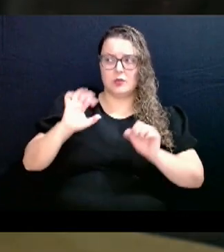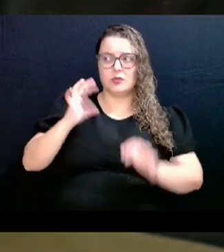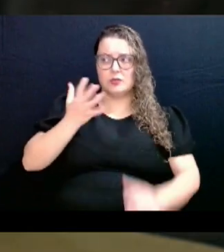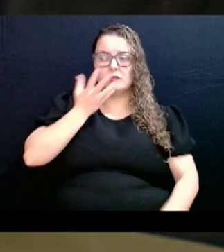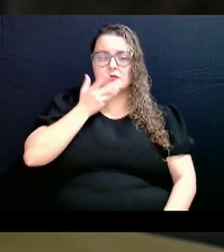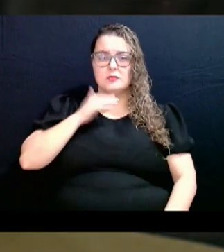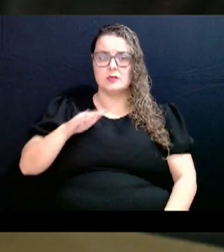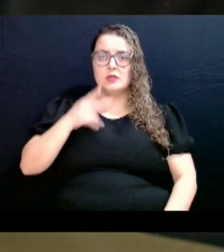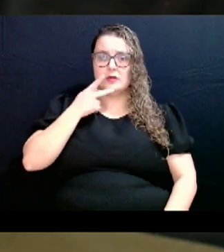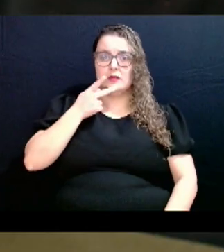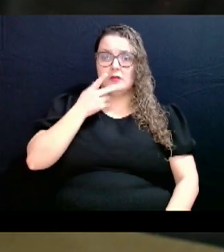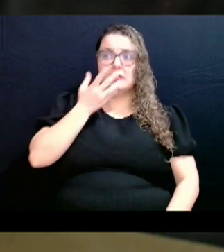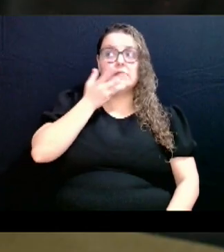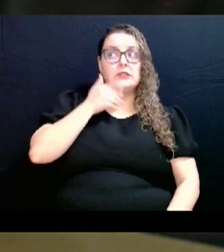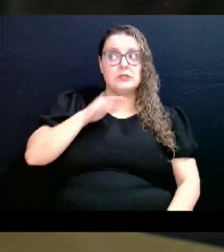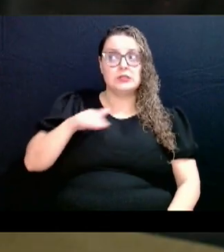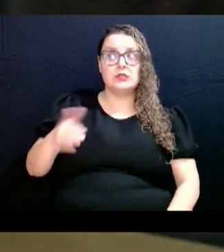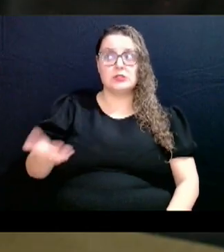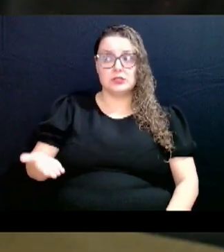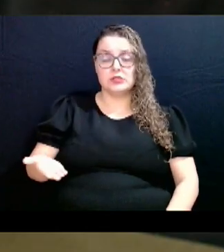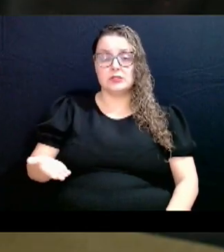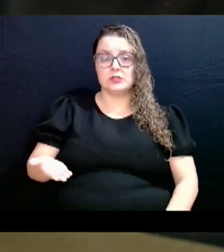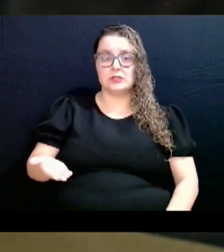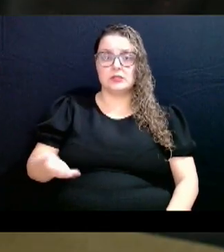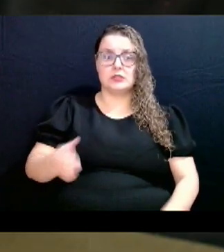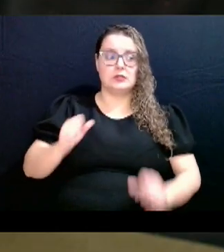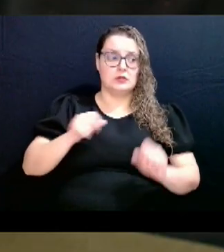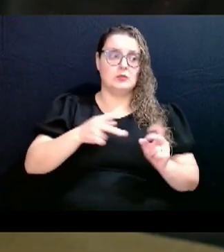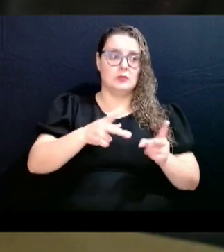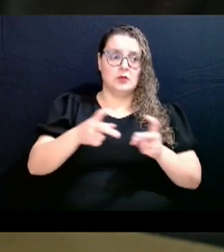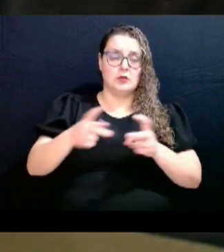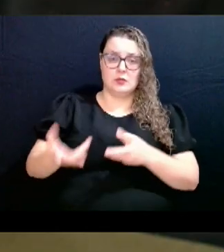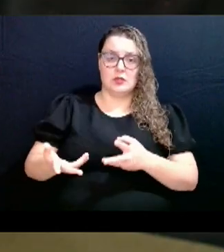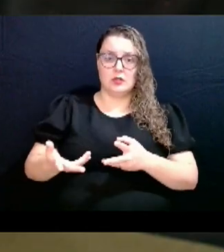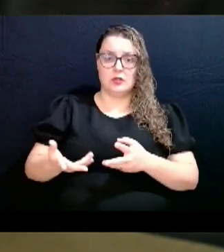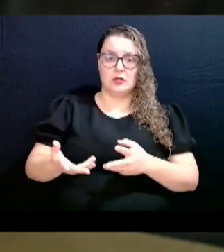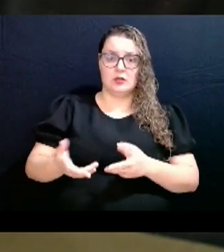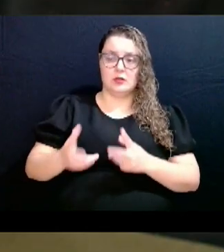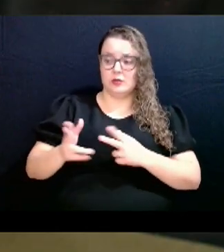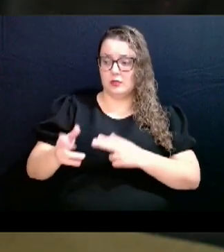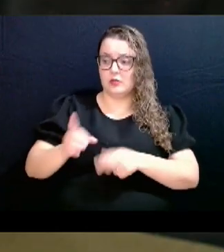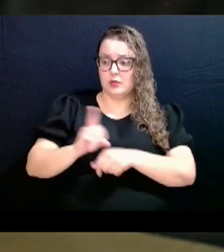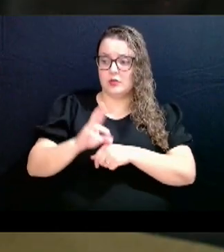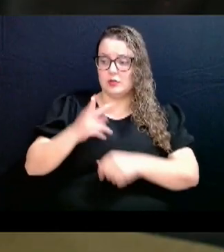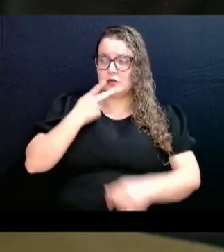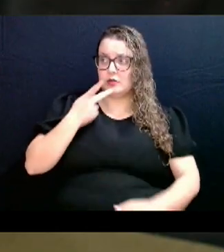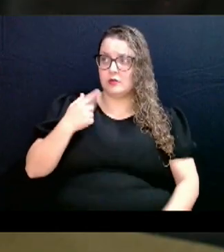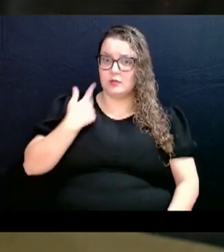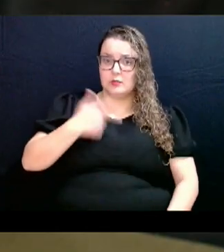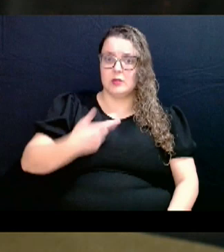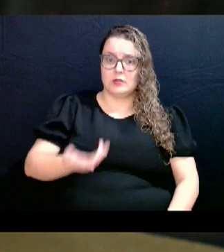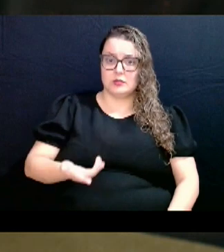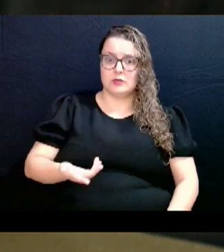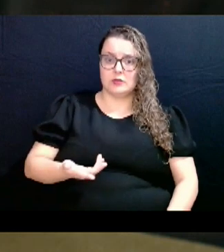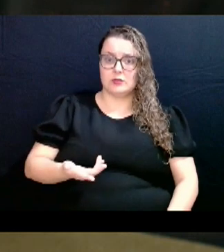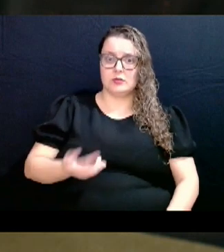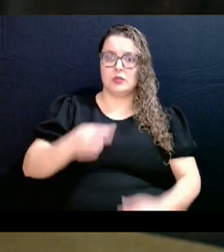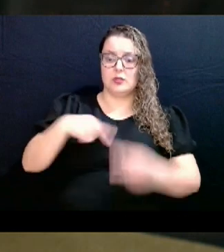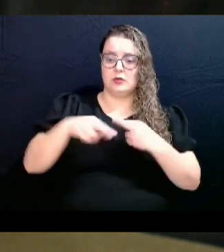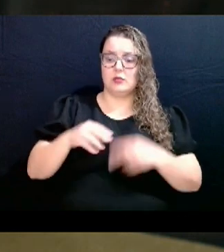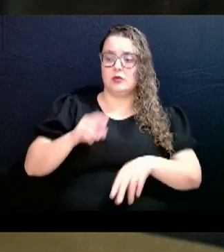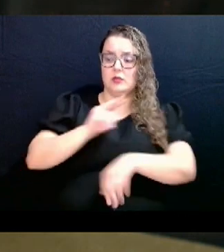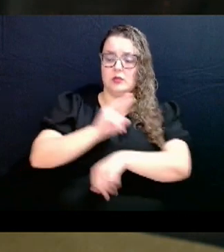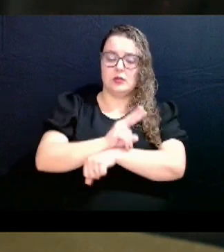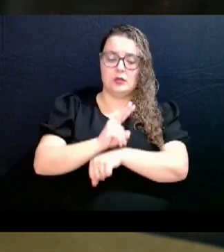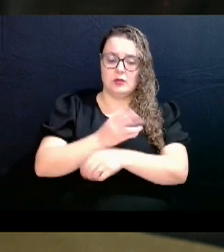criança aqui, e a gente pode perceber o que a doutora trouxe para nós na questão da guarda compartilhada e